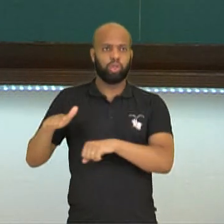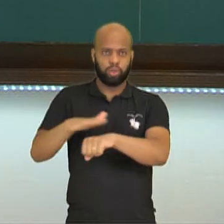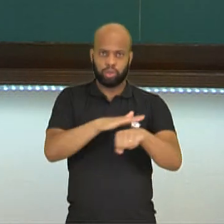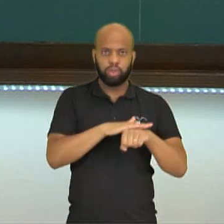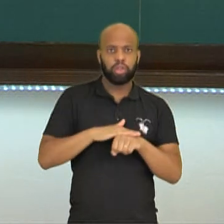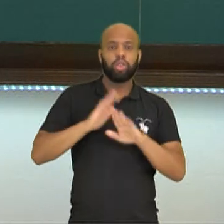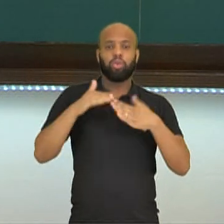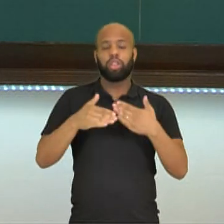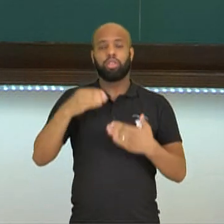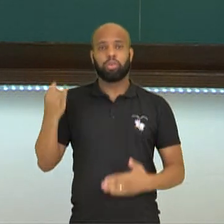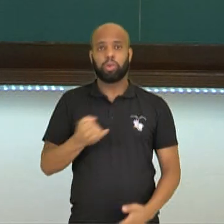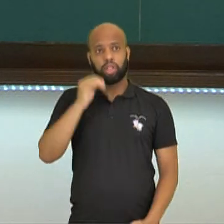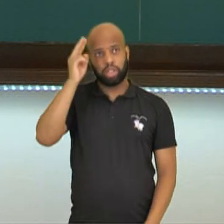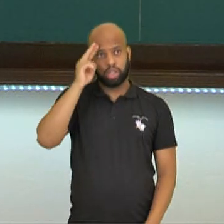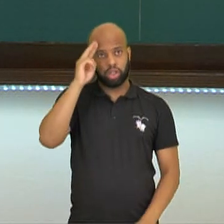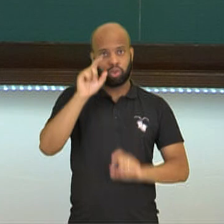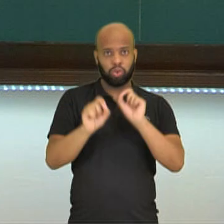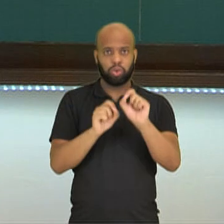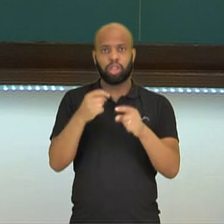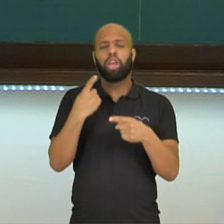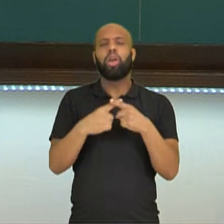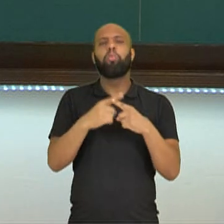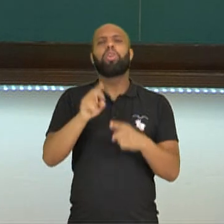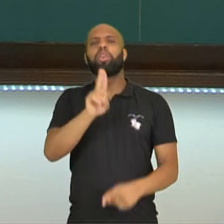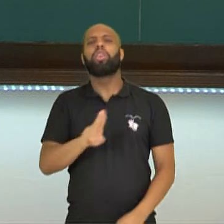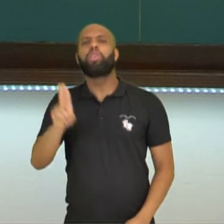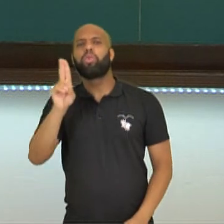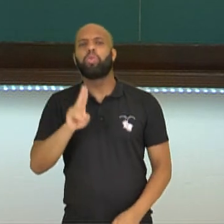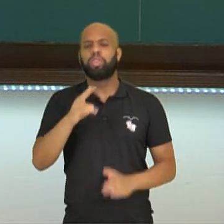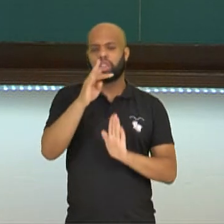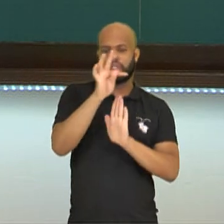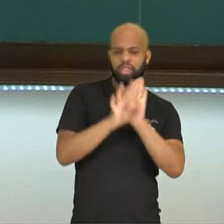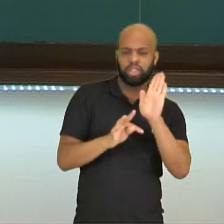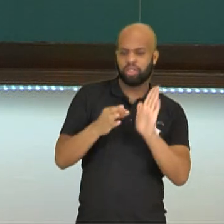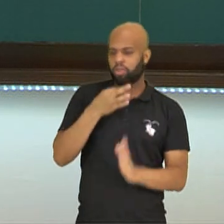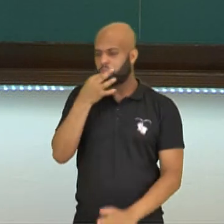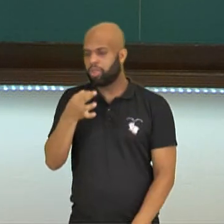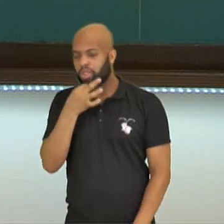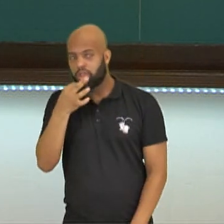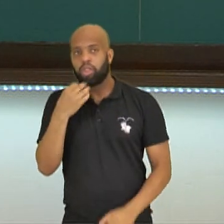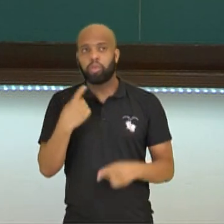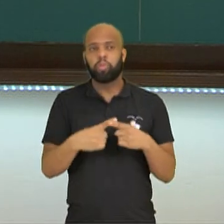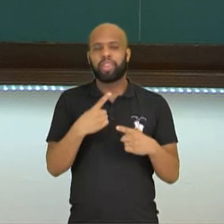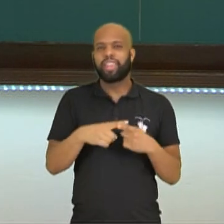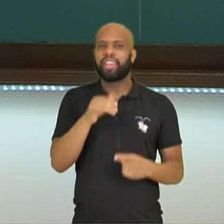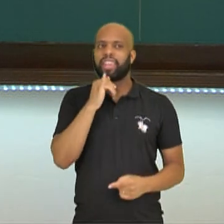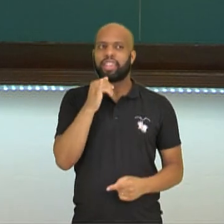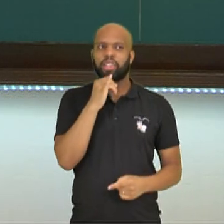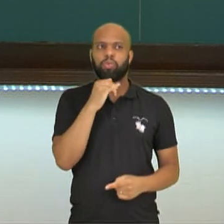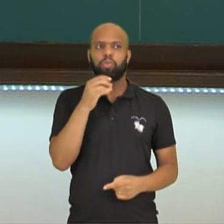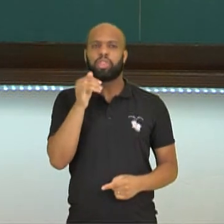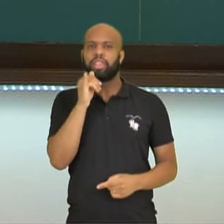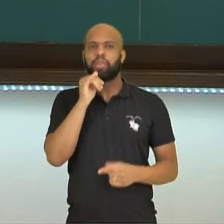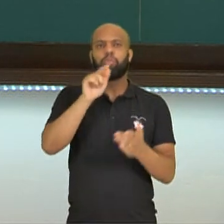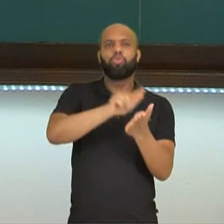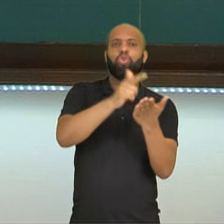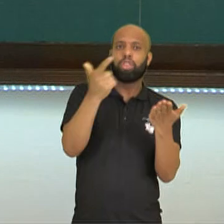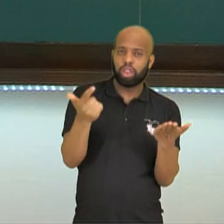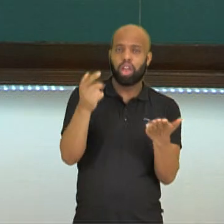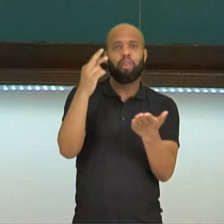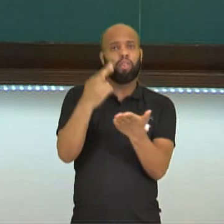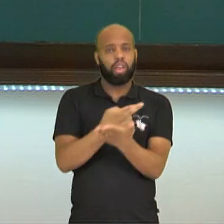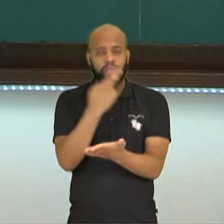momentos. Lembrando, para que é que serve um artigo de opinião? Ele serve para que seja circulado em um jornal,